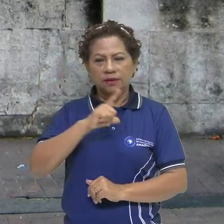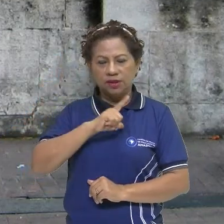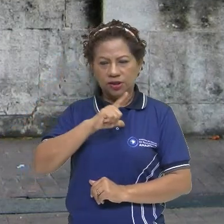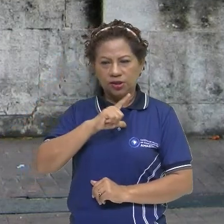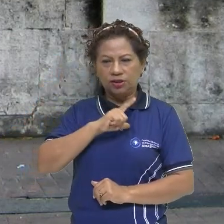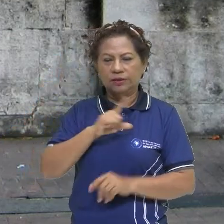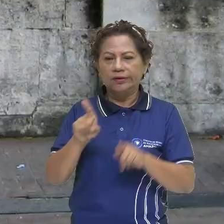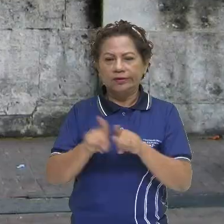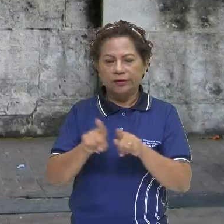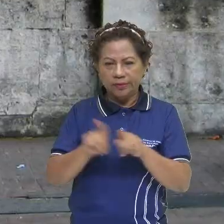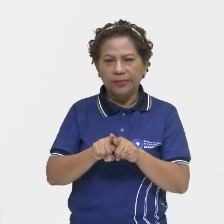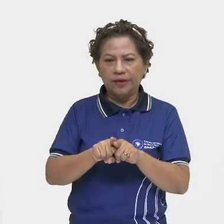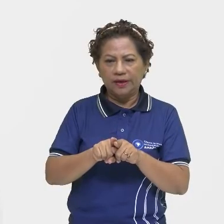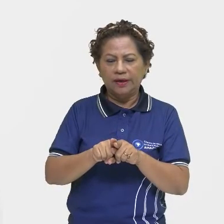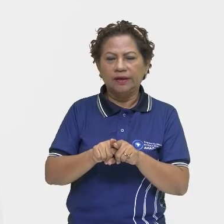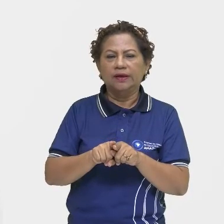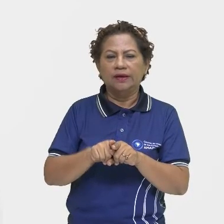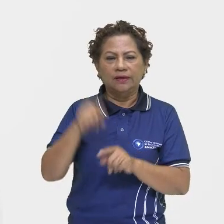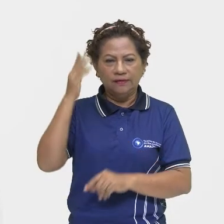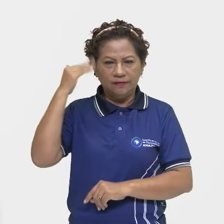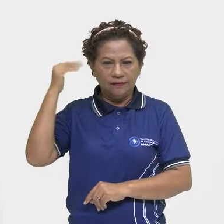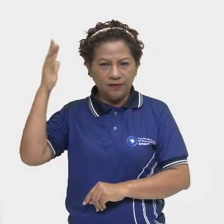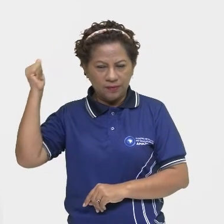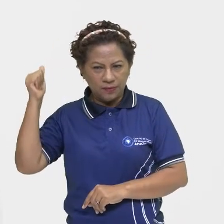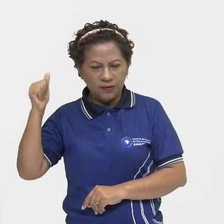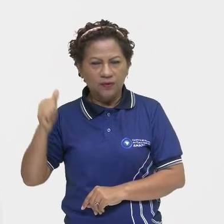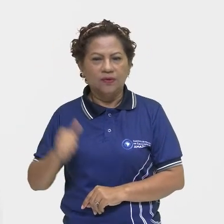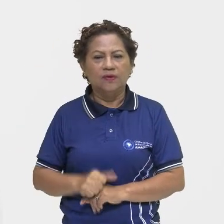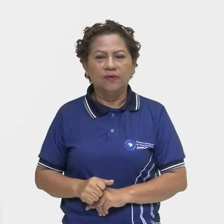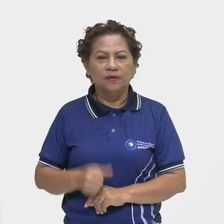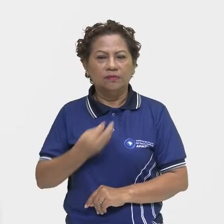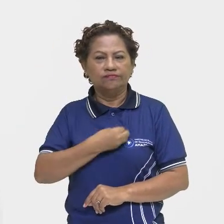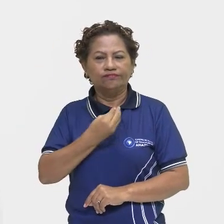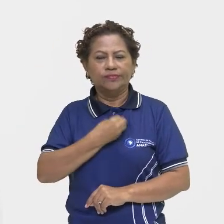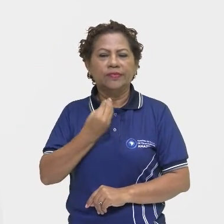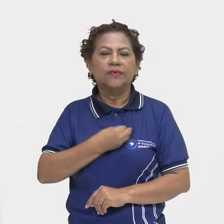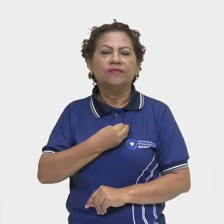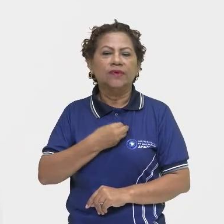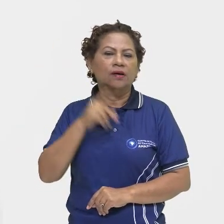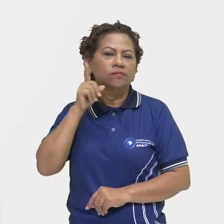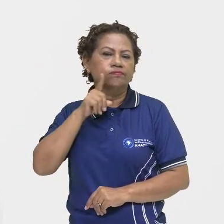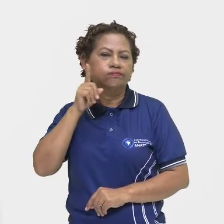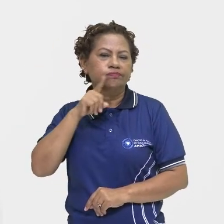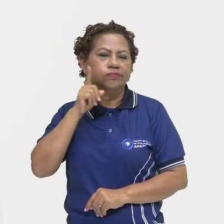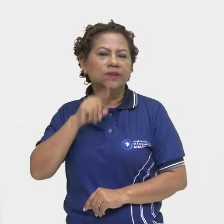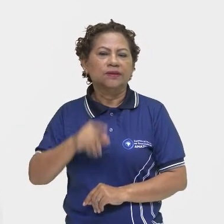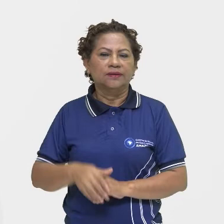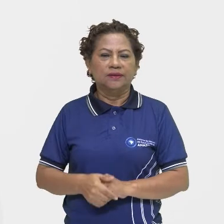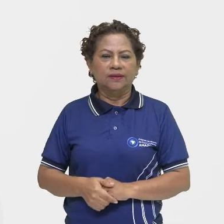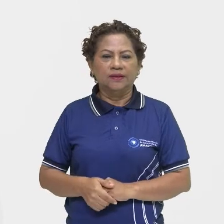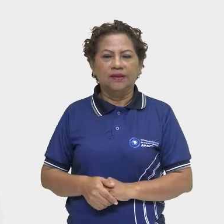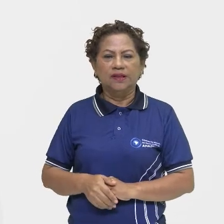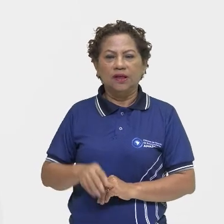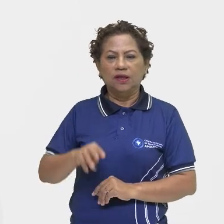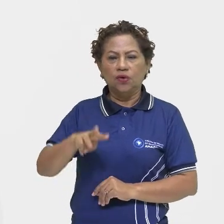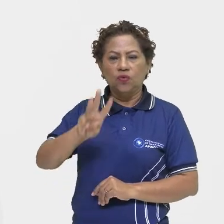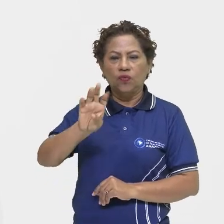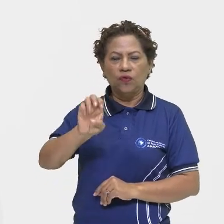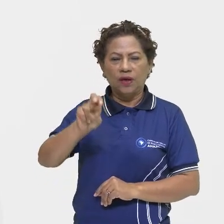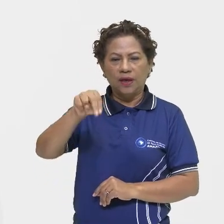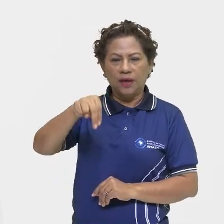é o Kurt Werner. Ele é dos Estados Unidos. Werner já foi ilustrador científico